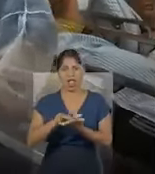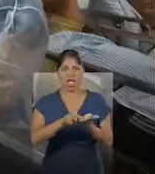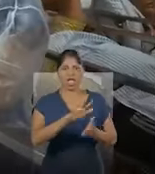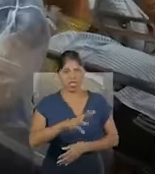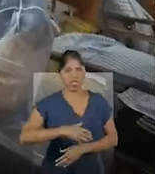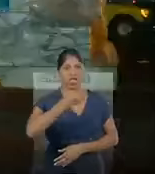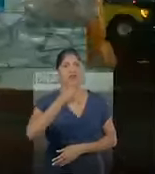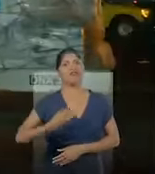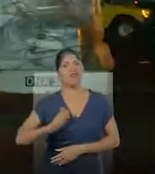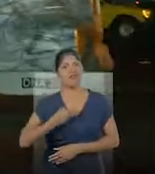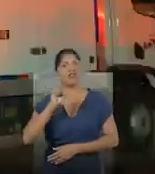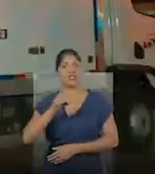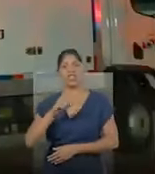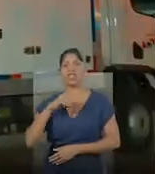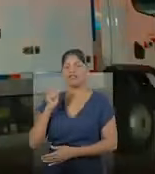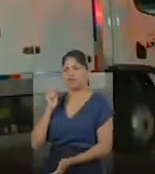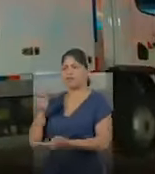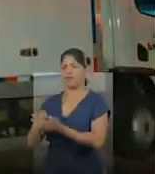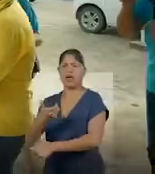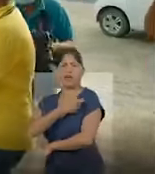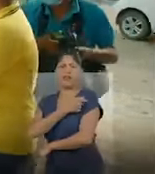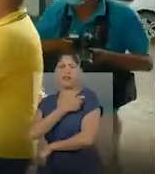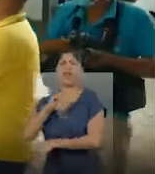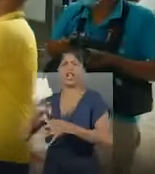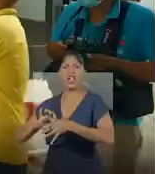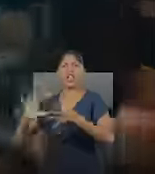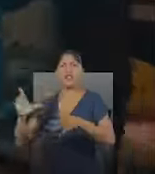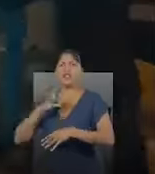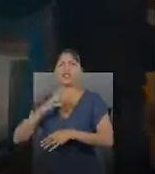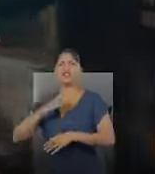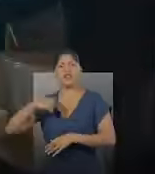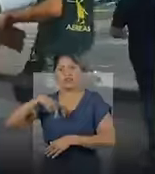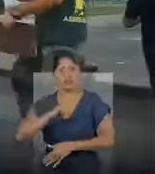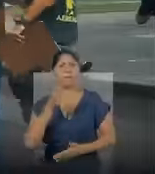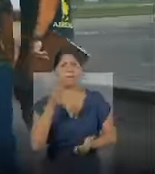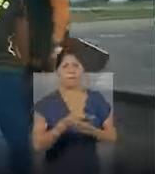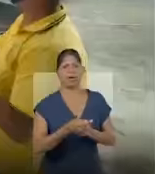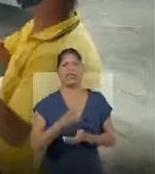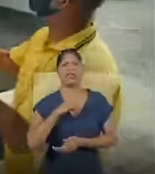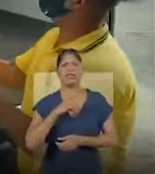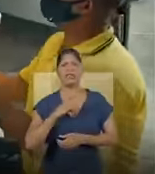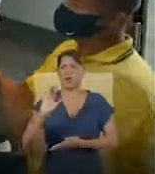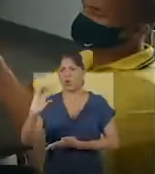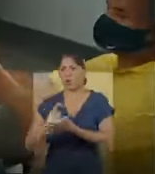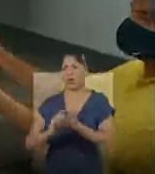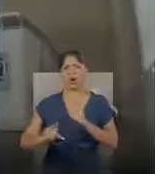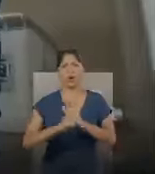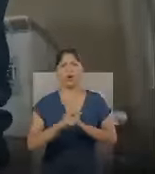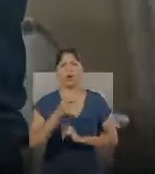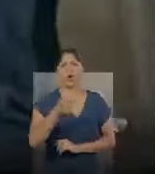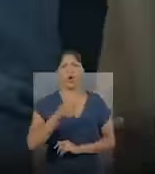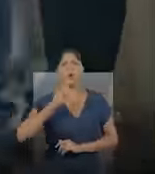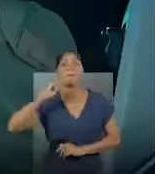salvou muitas vidas. Quando a compra de vacinas foi enfim liberada, saímos na frente e adquirimos com recursos próprios